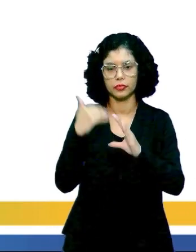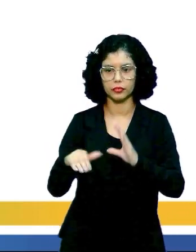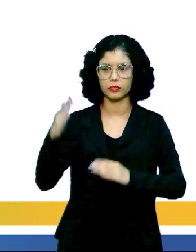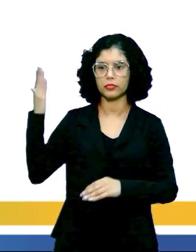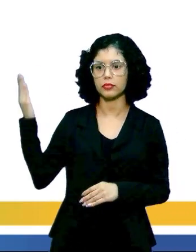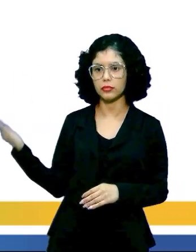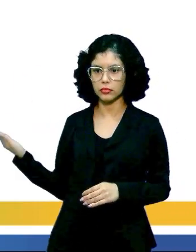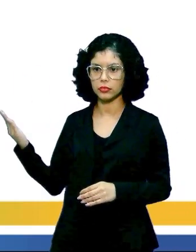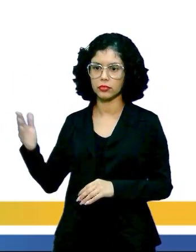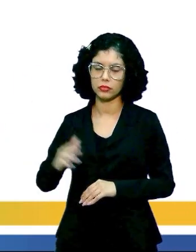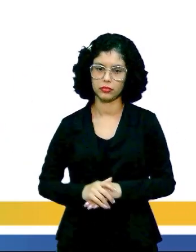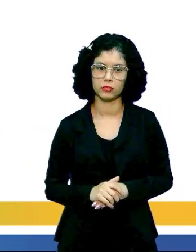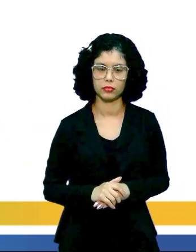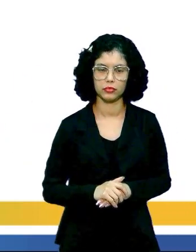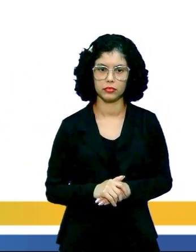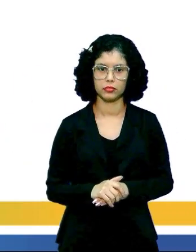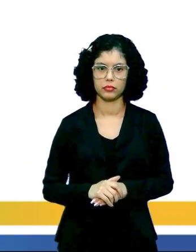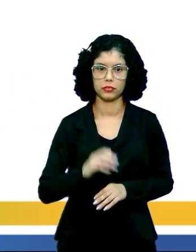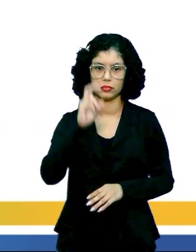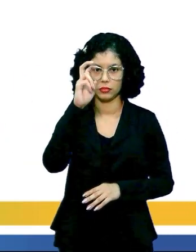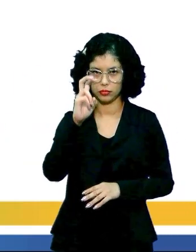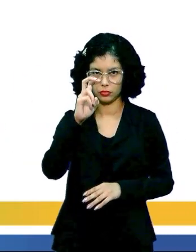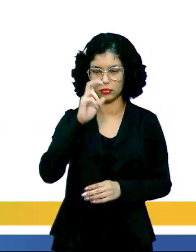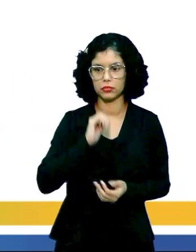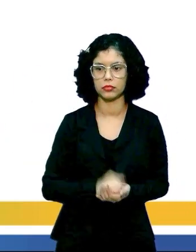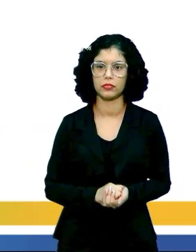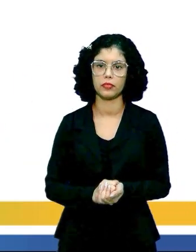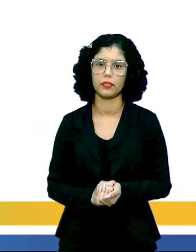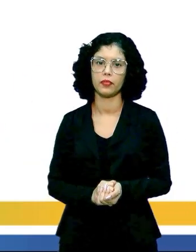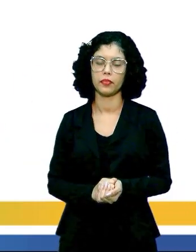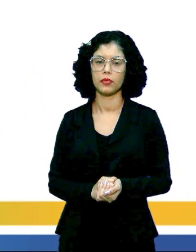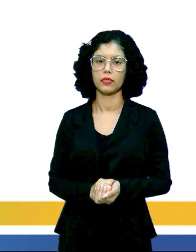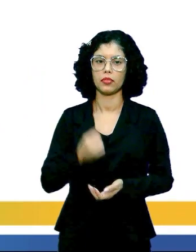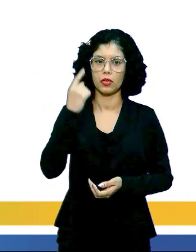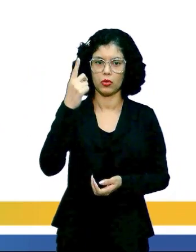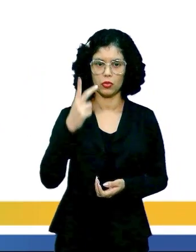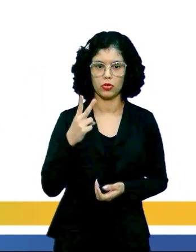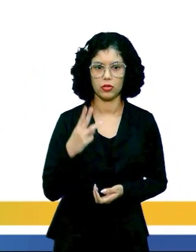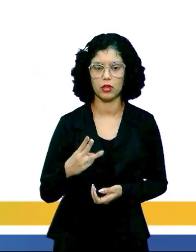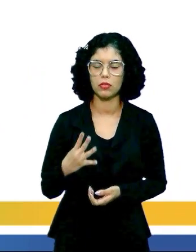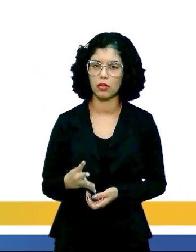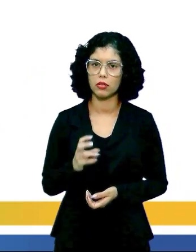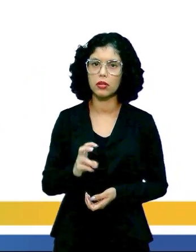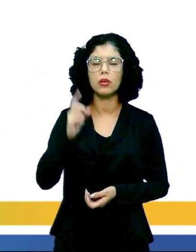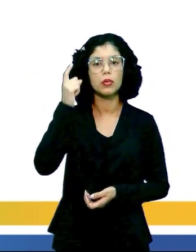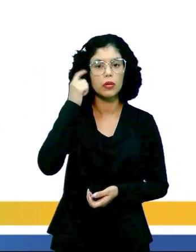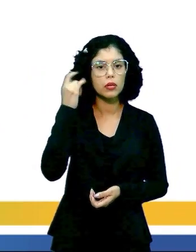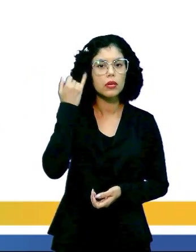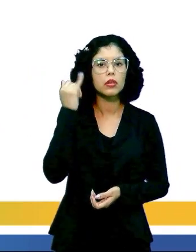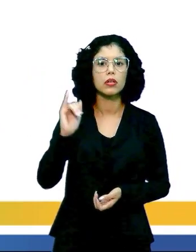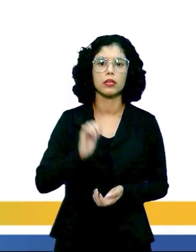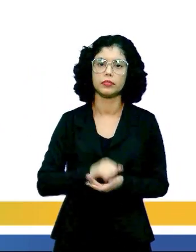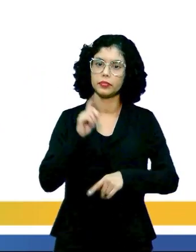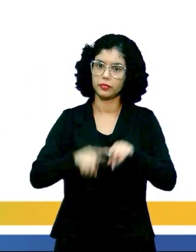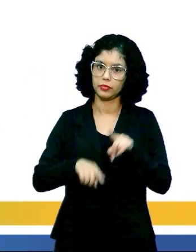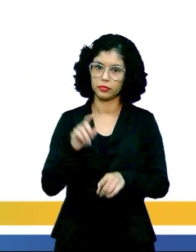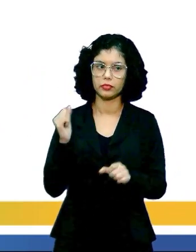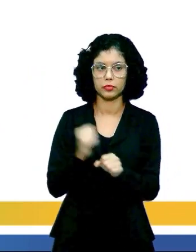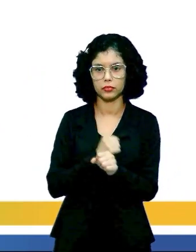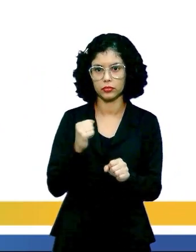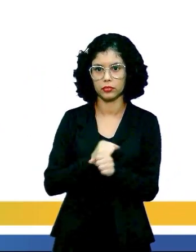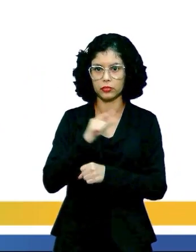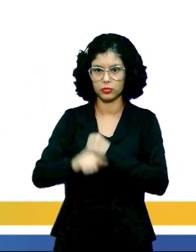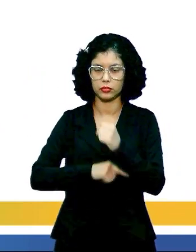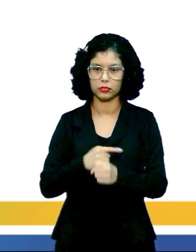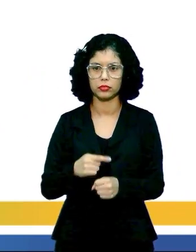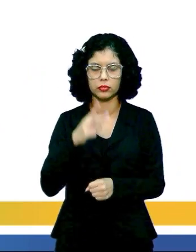livro, e nesse livro ele publicou os 5 postulados atômicos, as suas 5 ideias sobre o átomo. A primeira diz o seguinte: a matéria